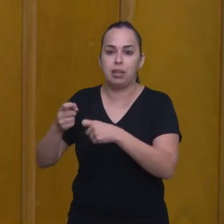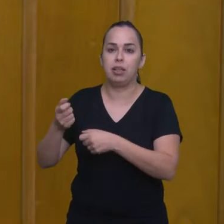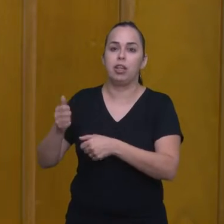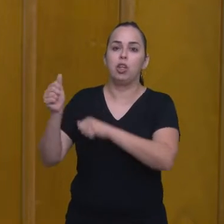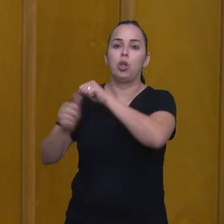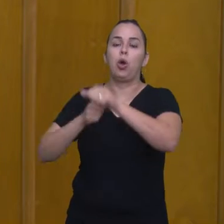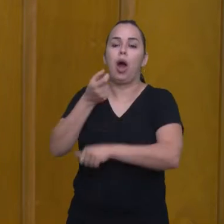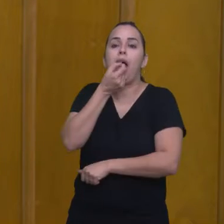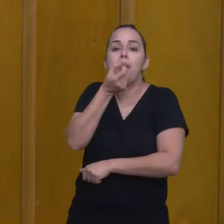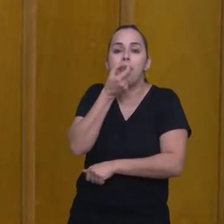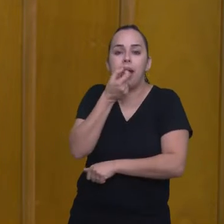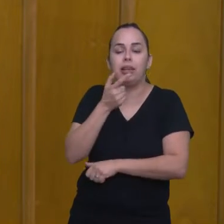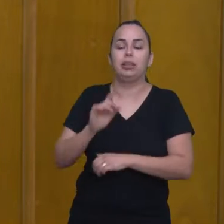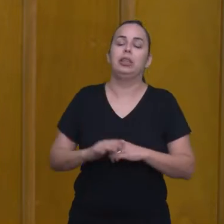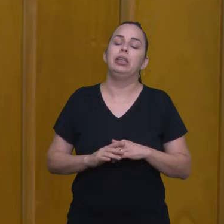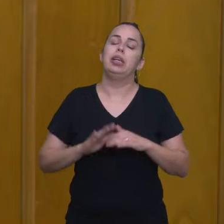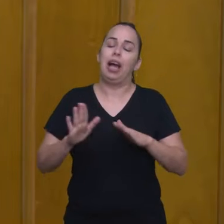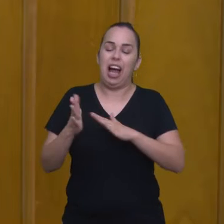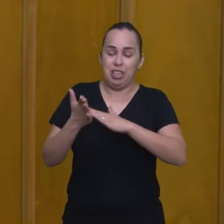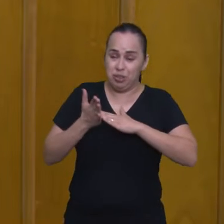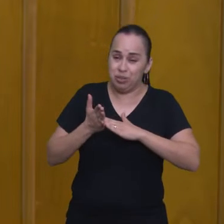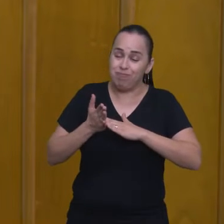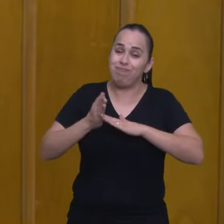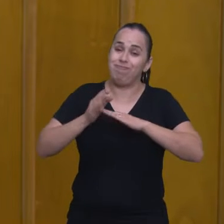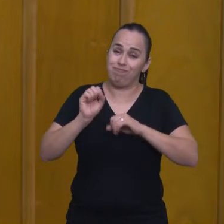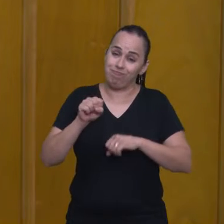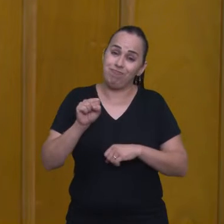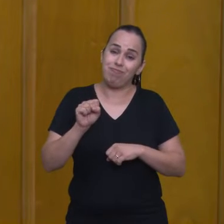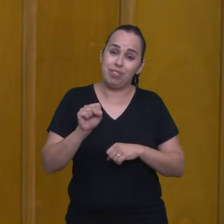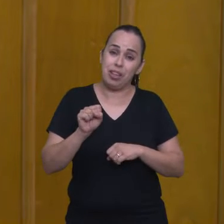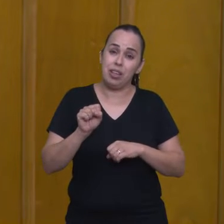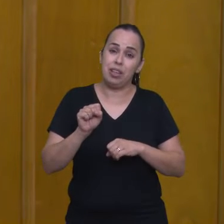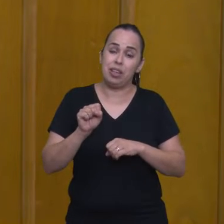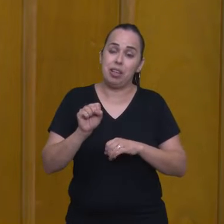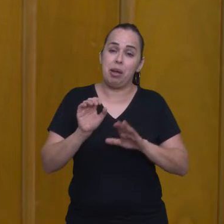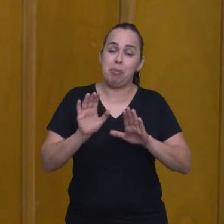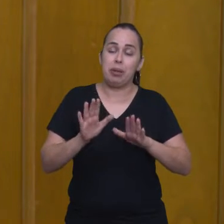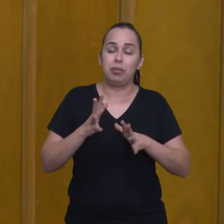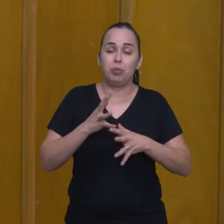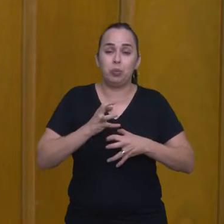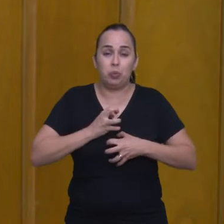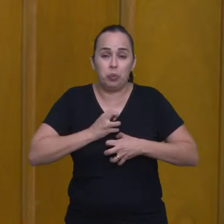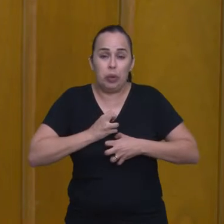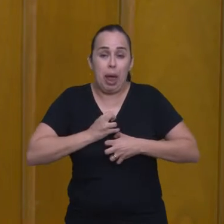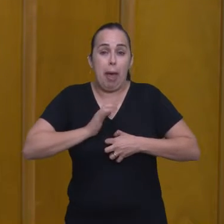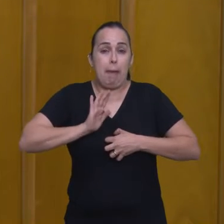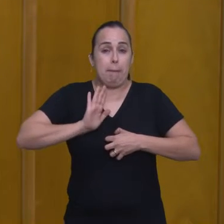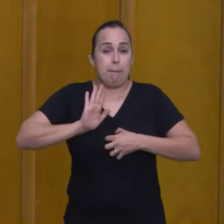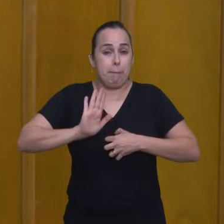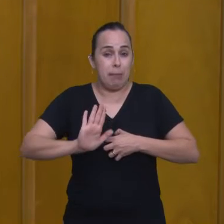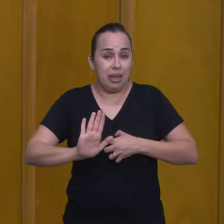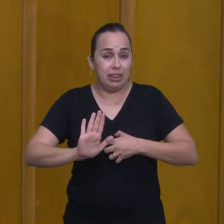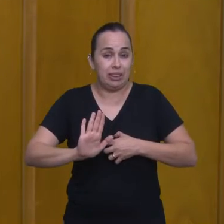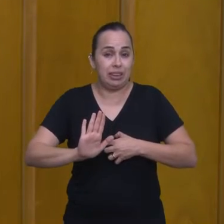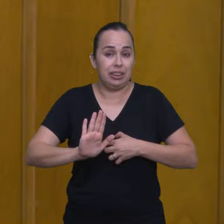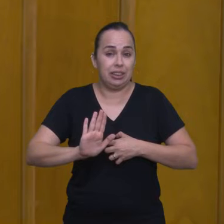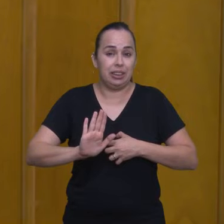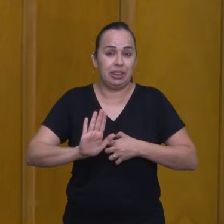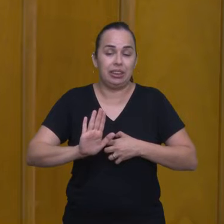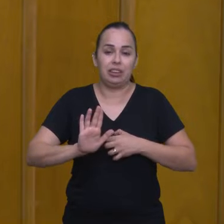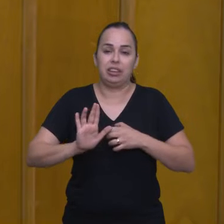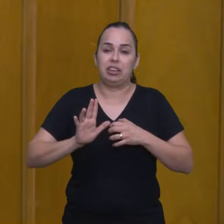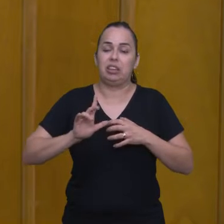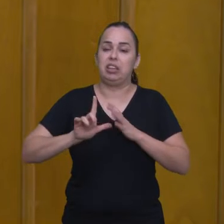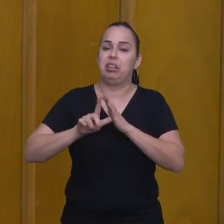mais curto, tal. Ajudou, vamos dizer que secaram as lágrimas, mas as